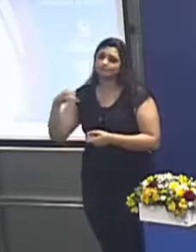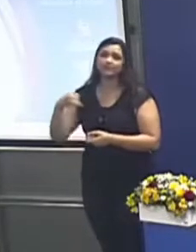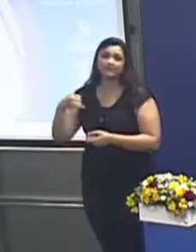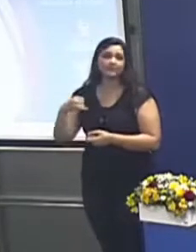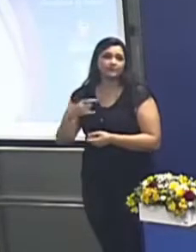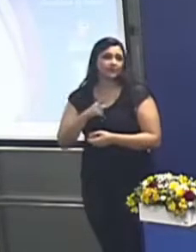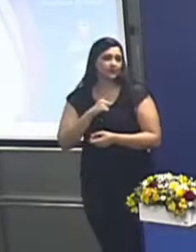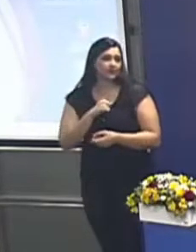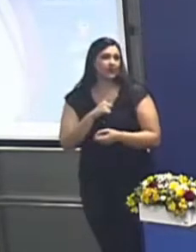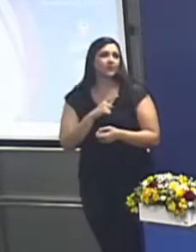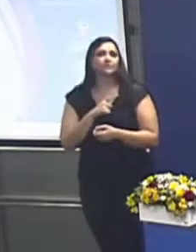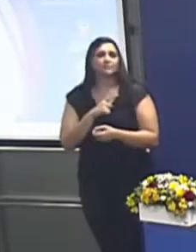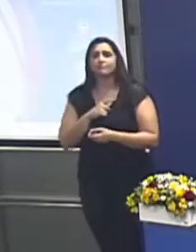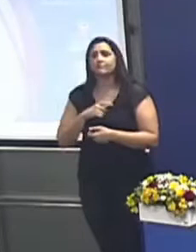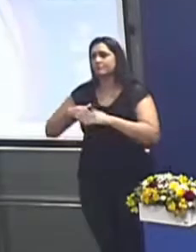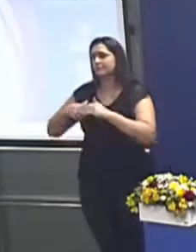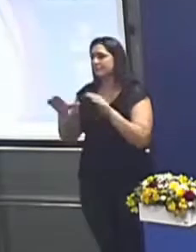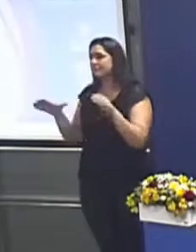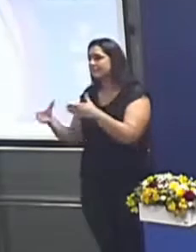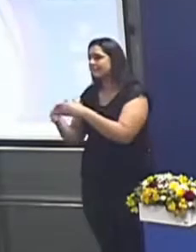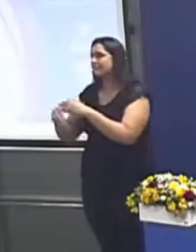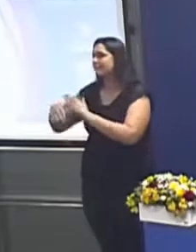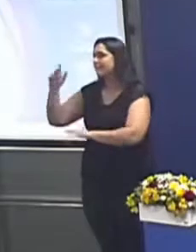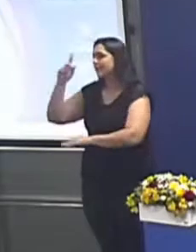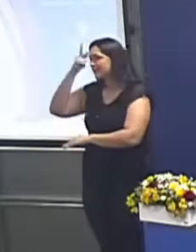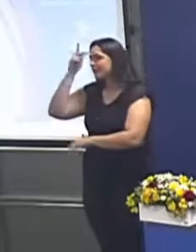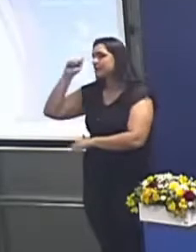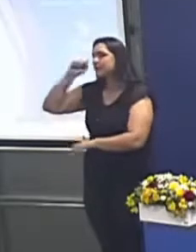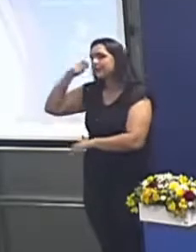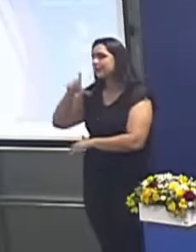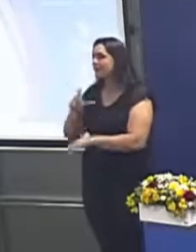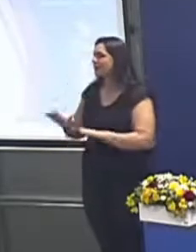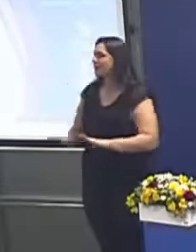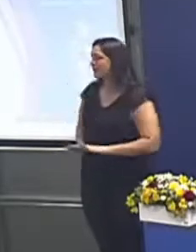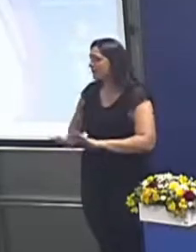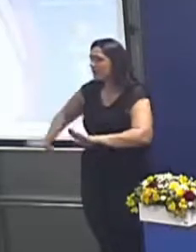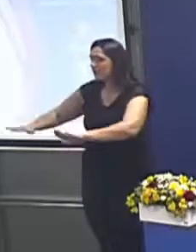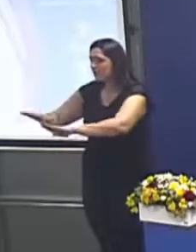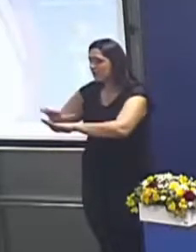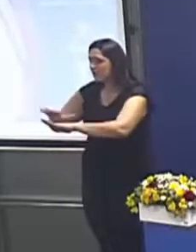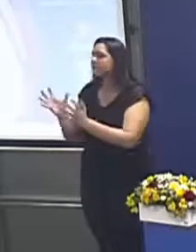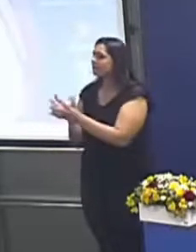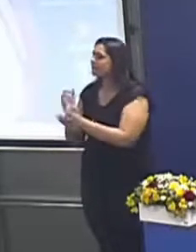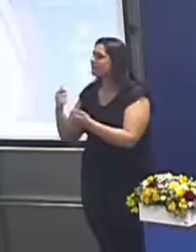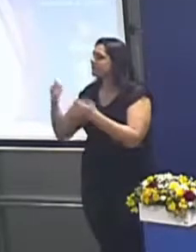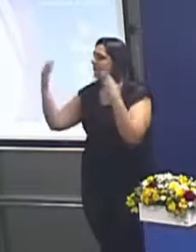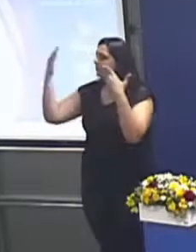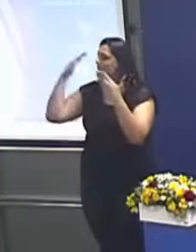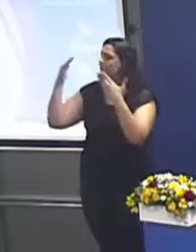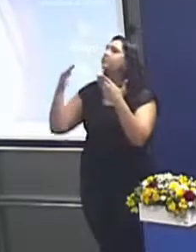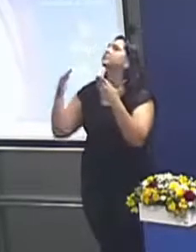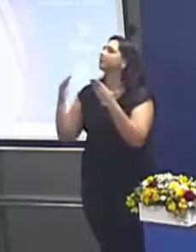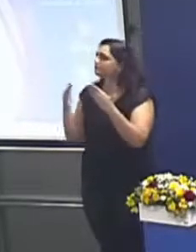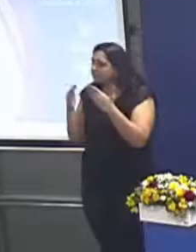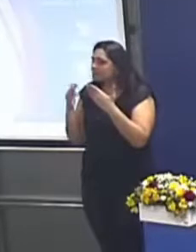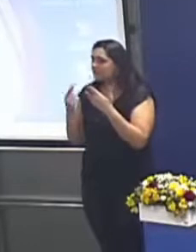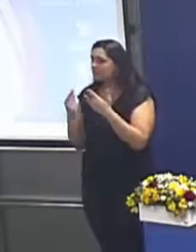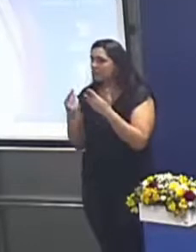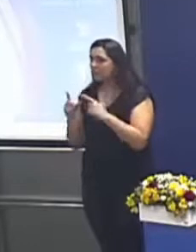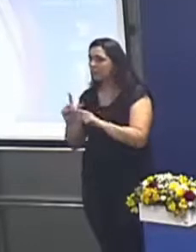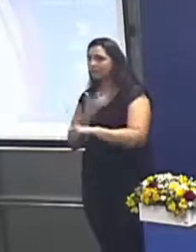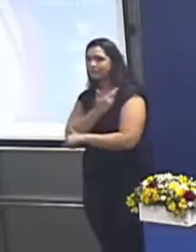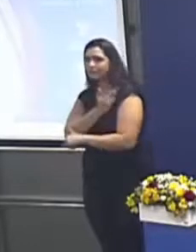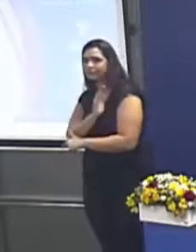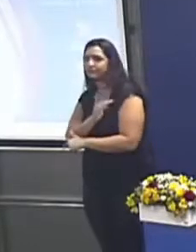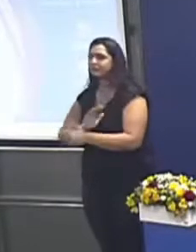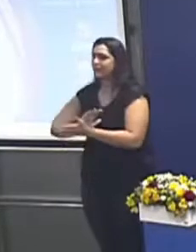temos mais pessoas negras com fome. Sim, precisamos cuidar dessa psicologia antirracista que possa